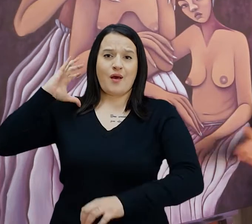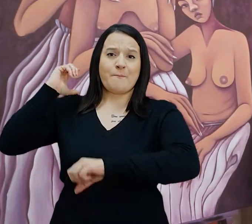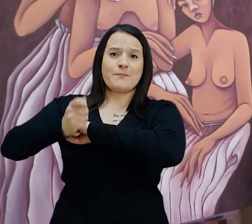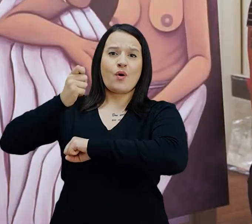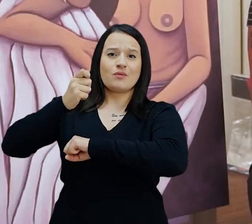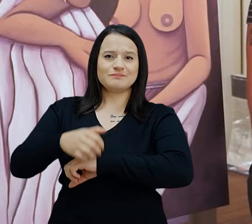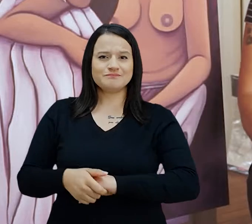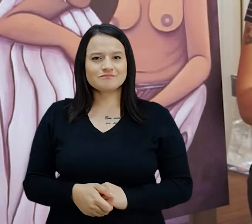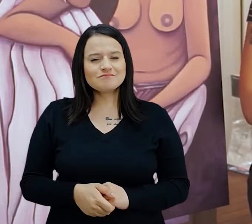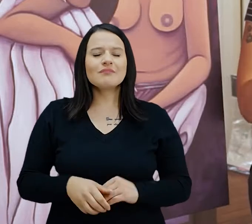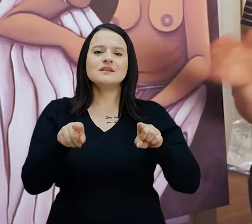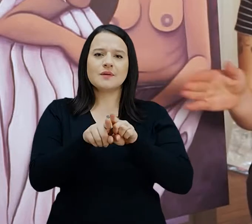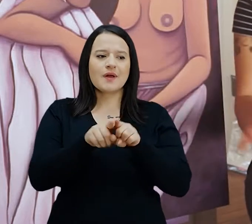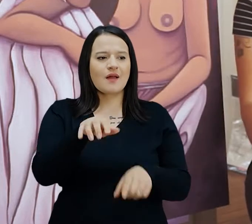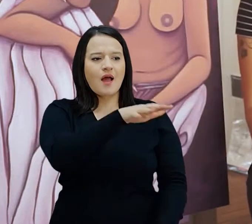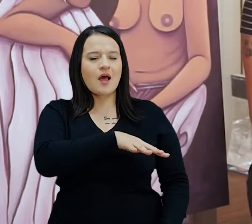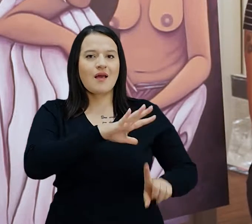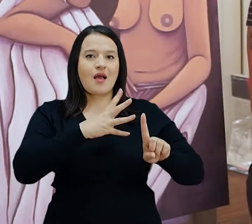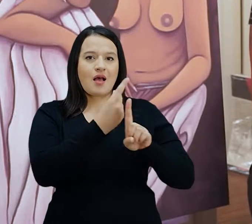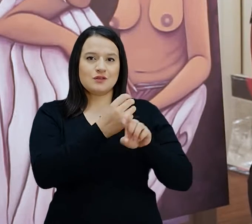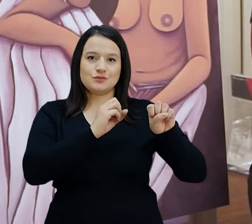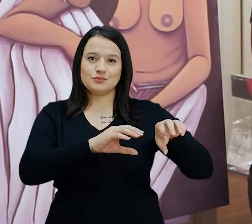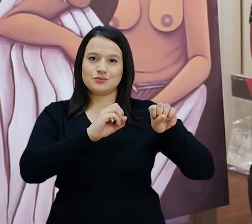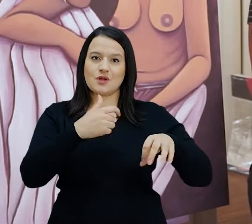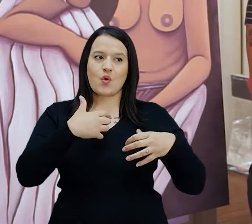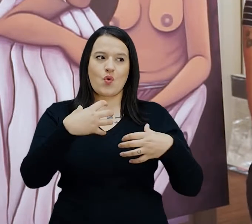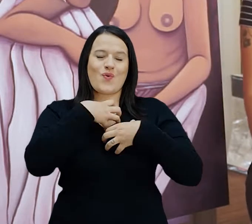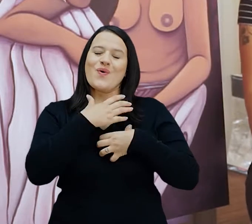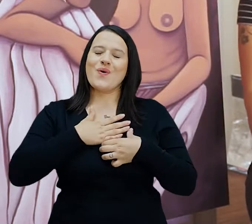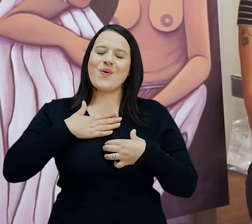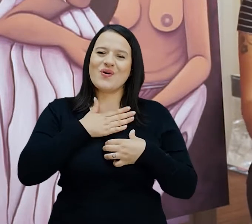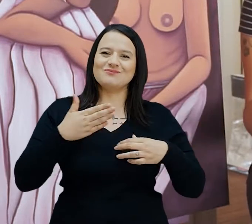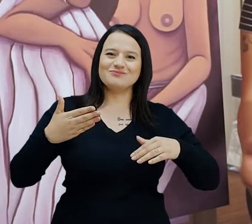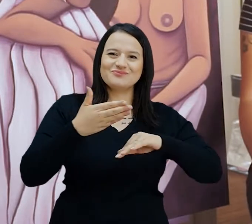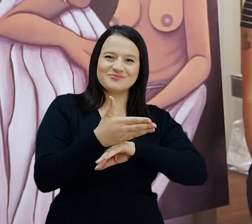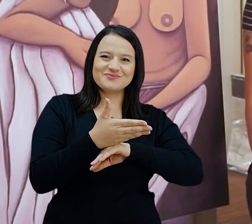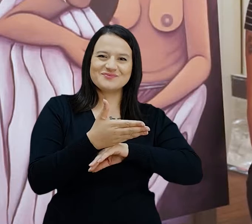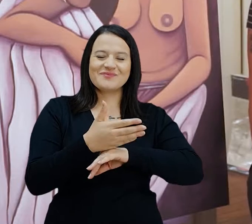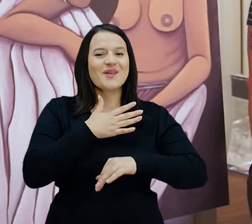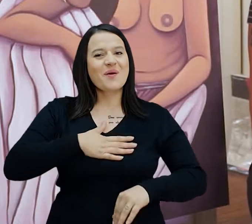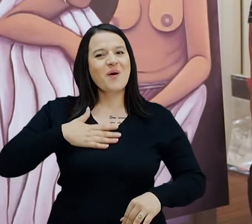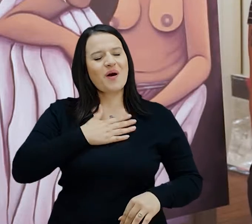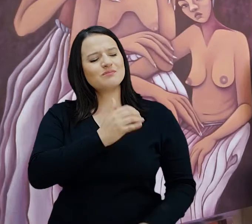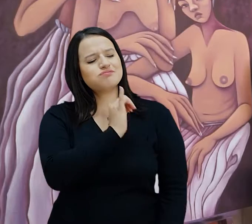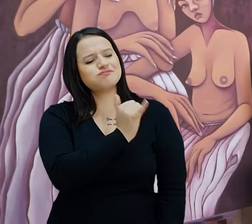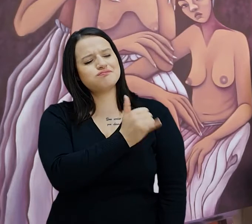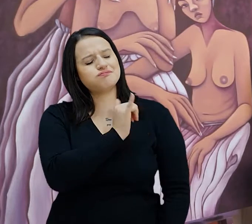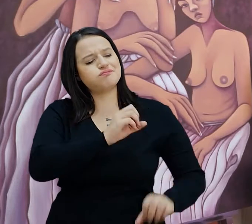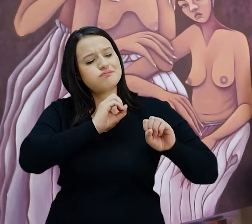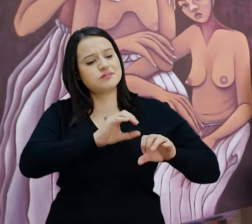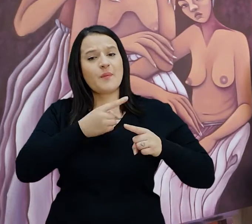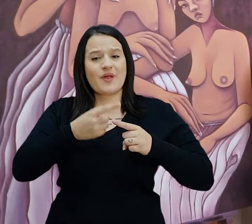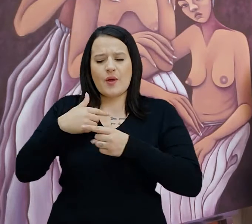sendo mulher. Acabei indo também pro lado da arte e educação também, né? Que é um dos lugares que eu também gosto de estar.